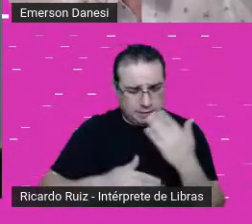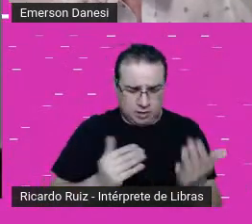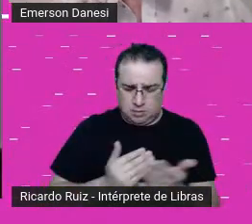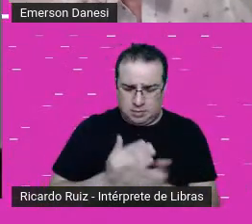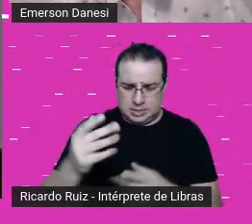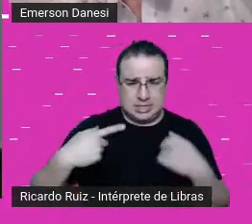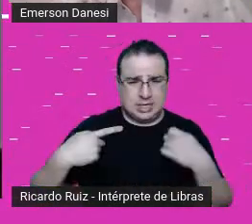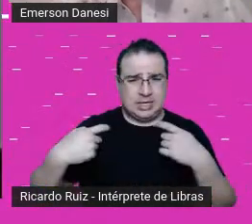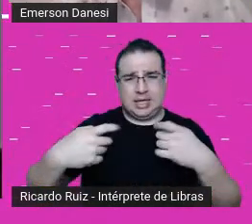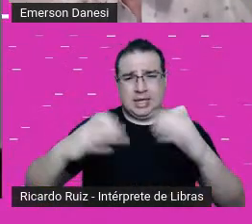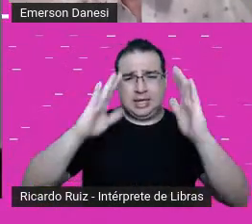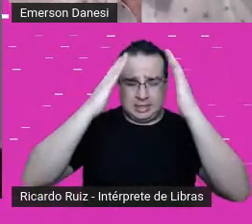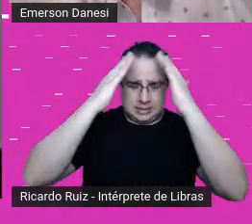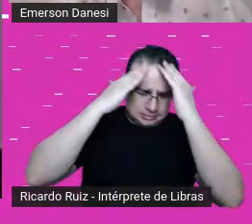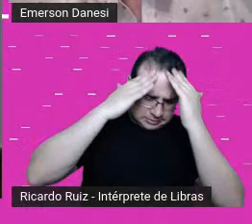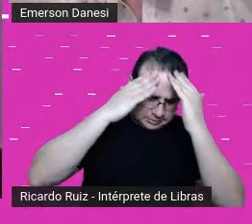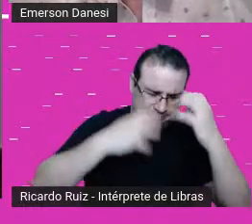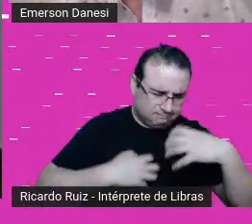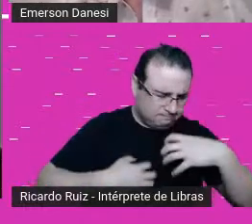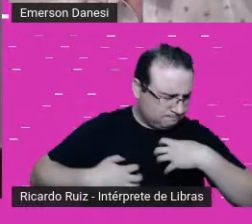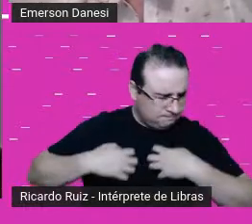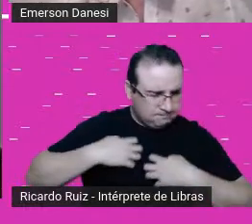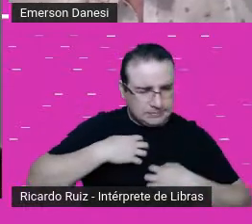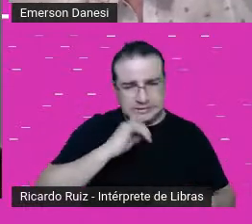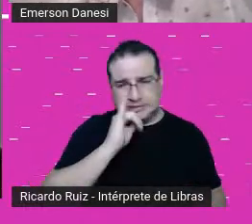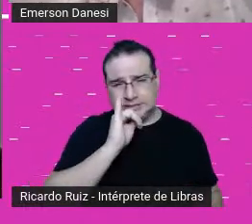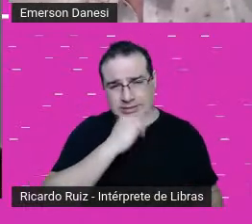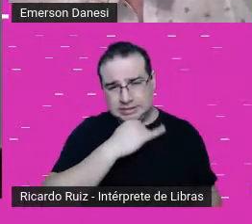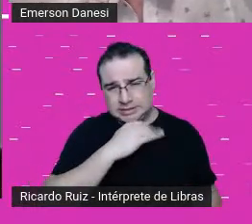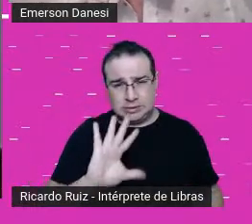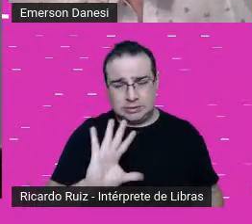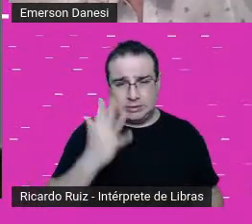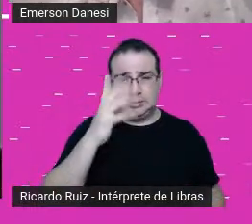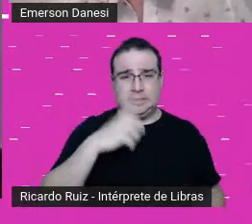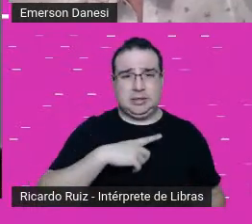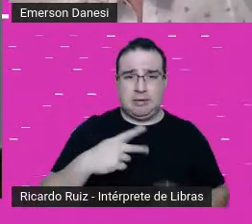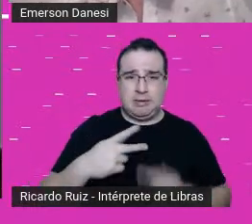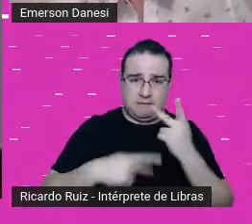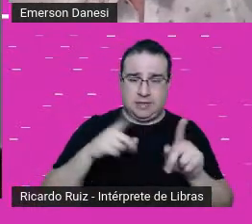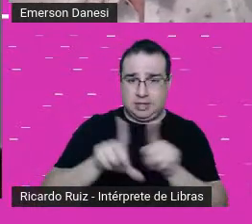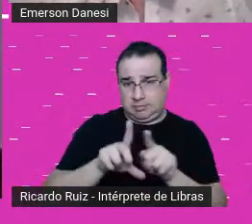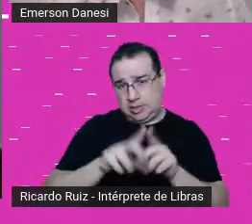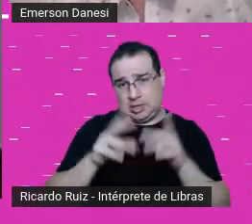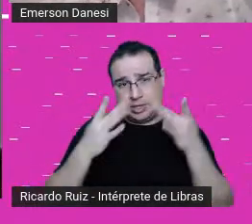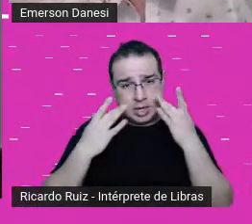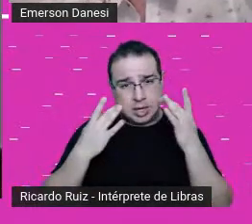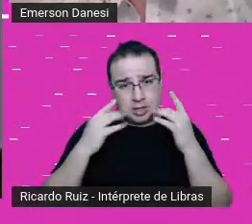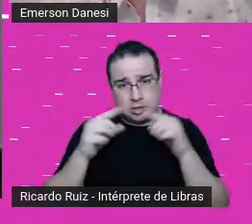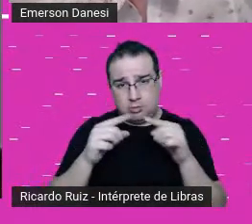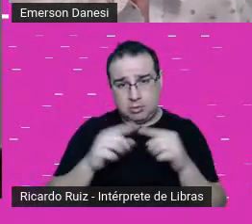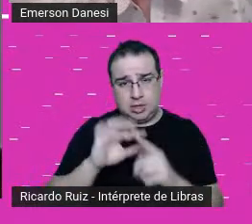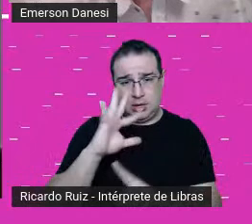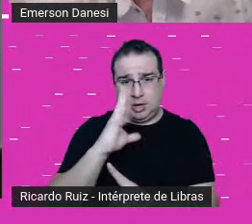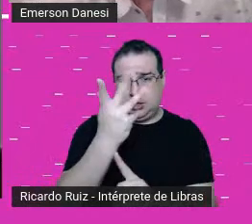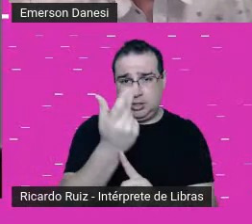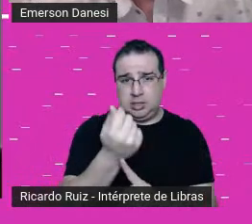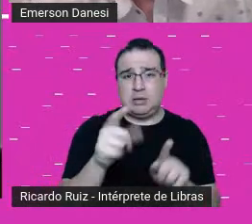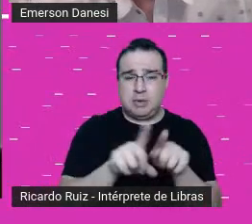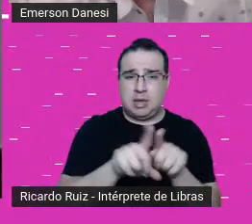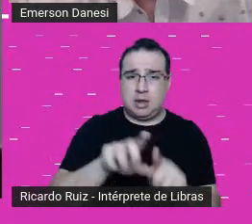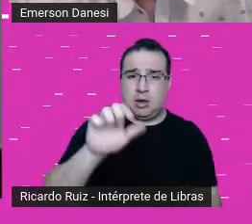Então, apesar das, obviamente, as montagens, a gente está falando da parte teatral aqui, que é super artística, mas o Antunes sempre tinha